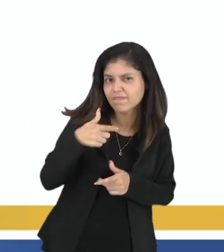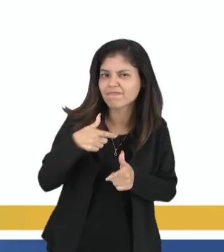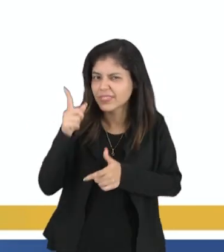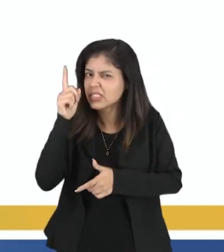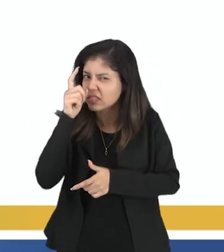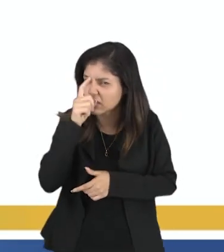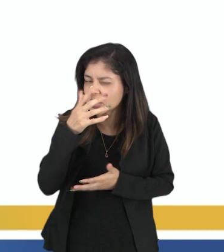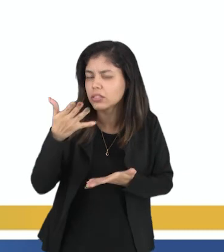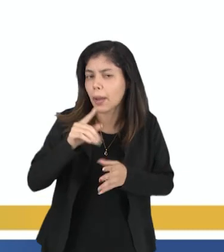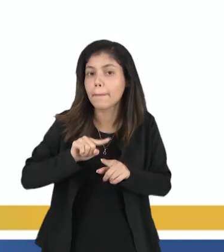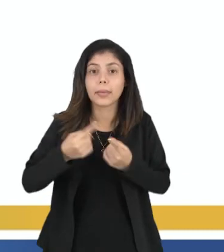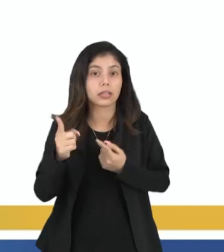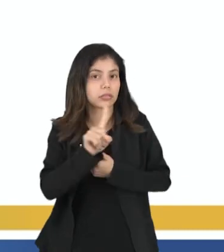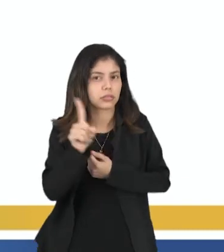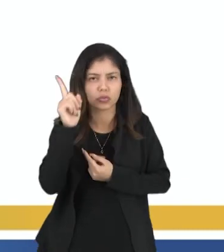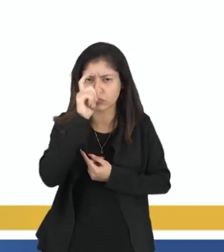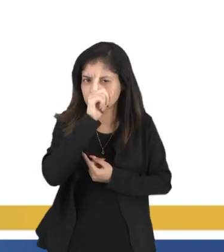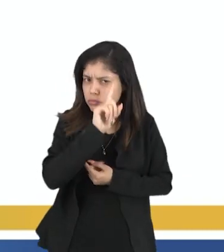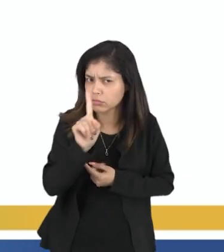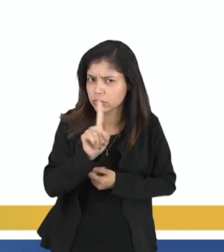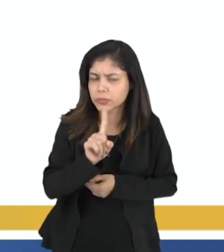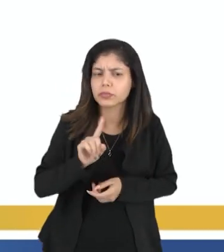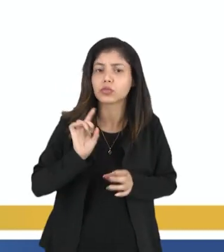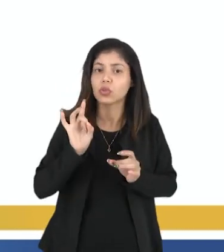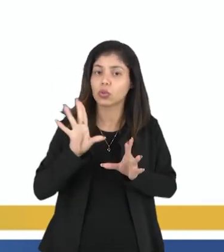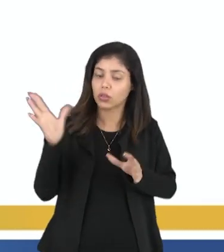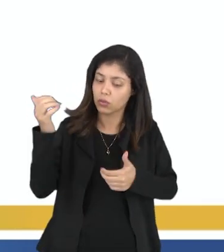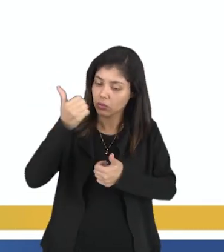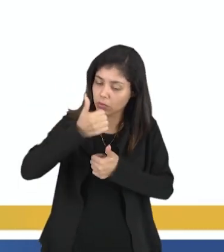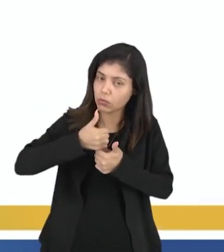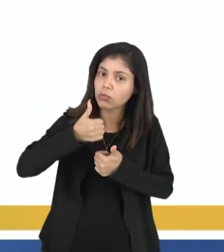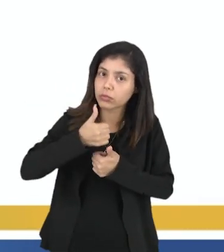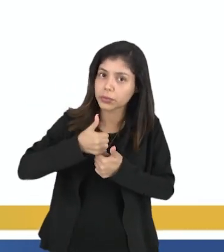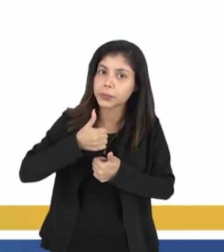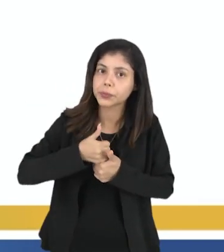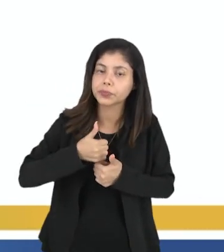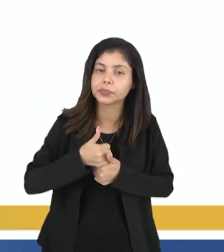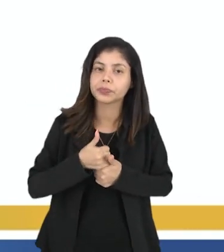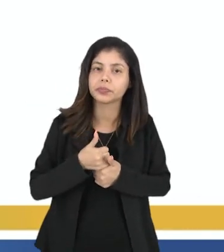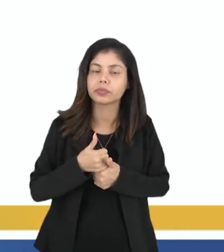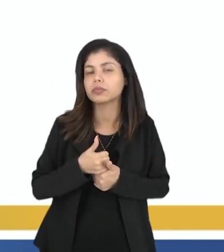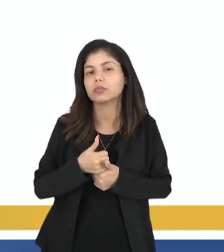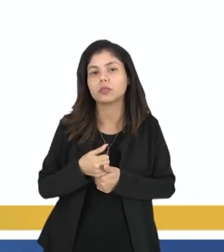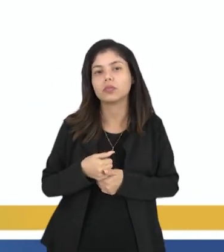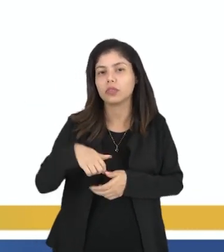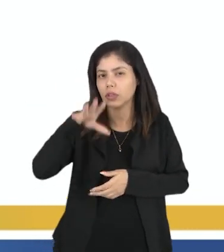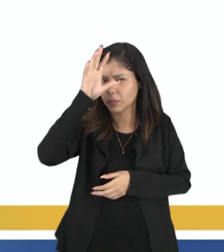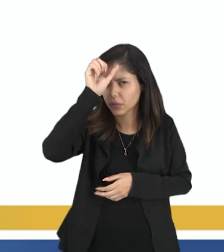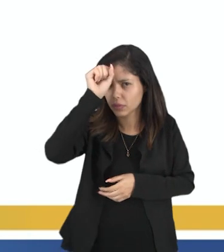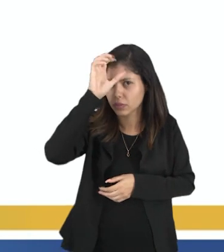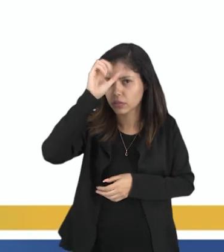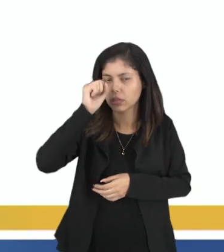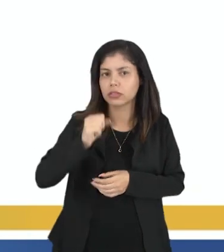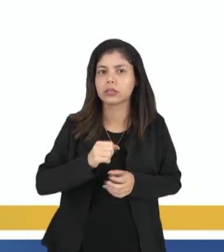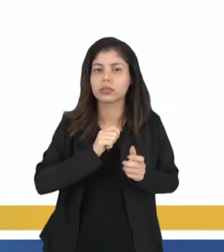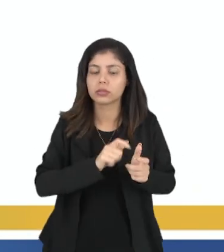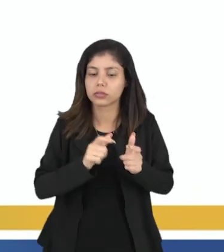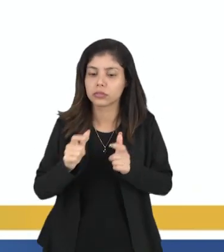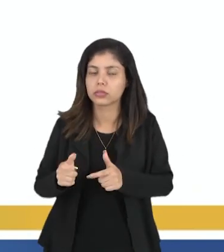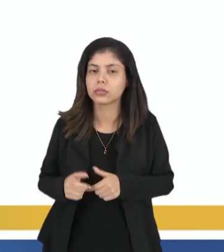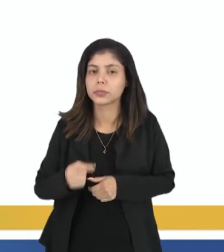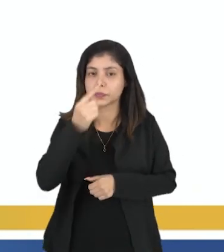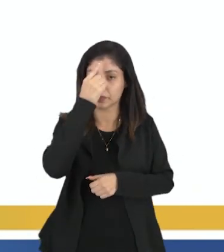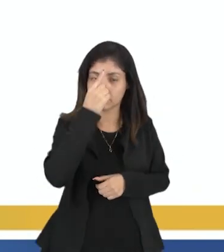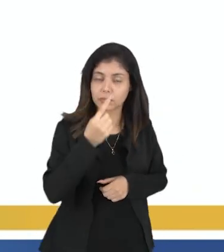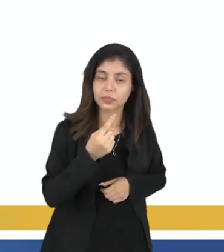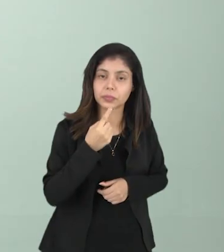trabalho mas não é difícil basta vocês aplicarem né ah os seus conhecimentos em relação à área de